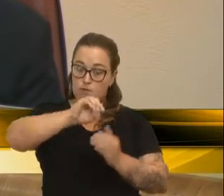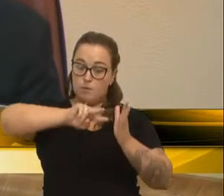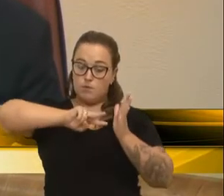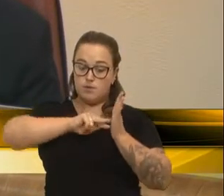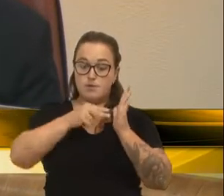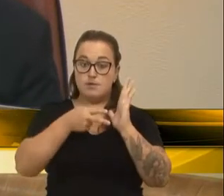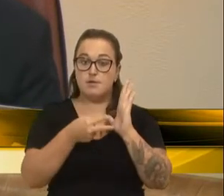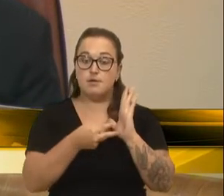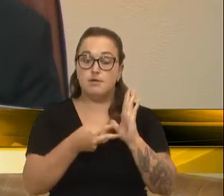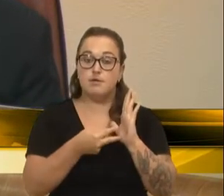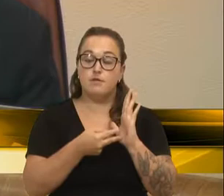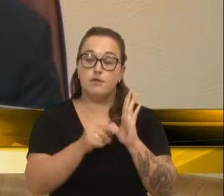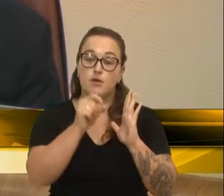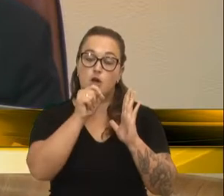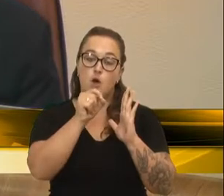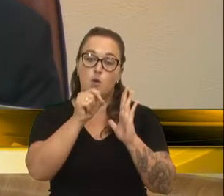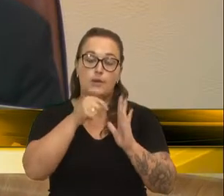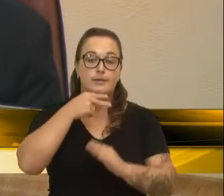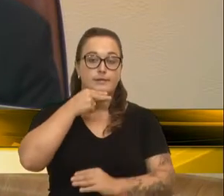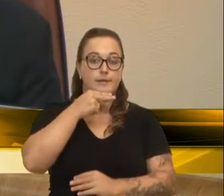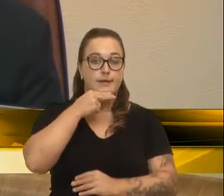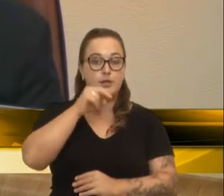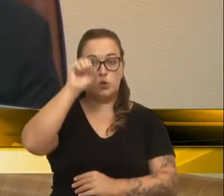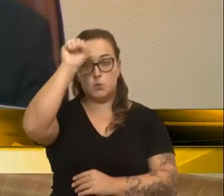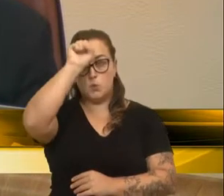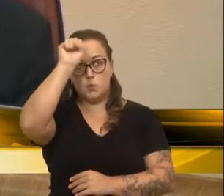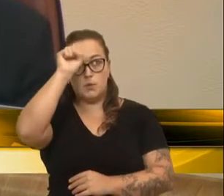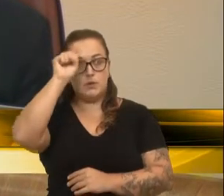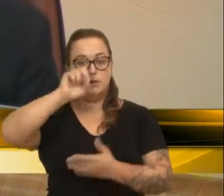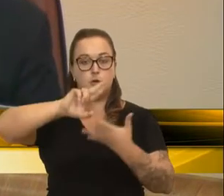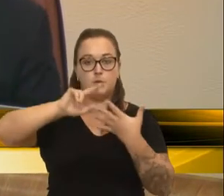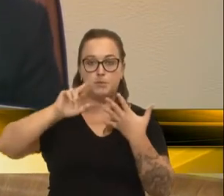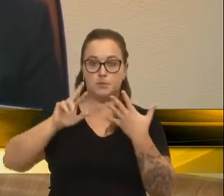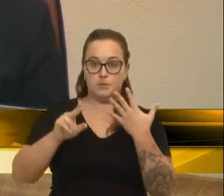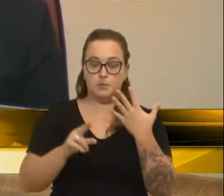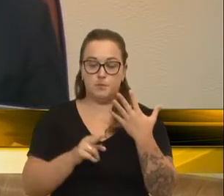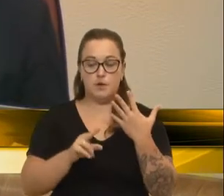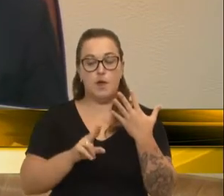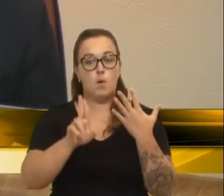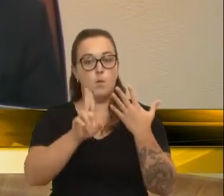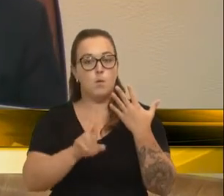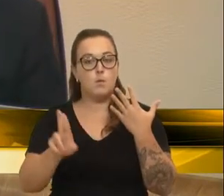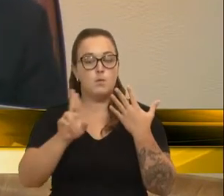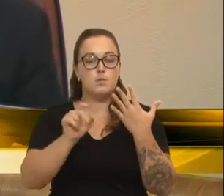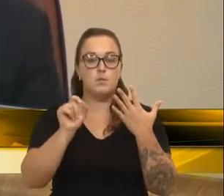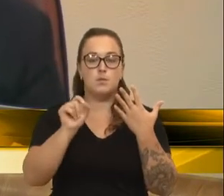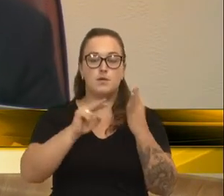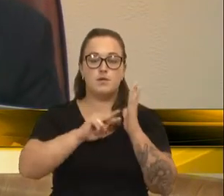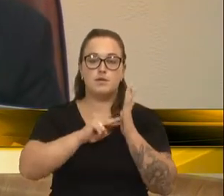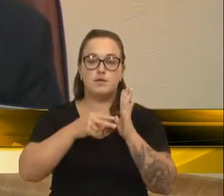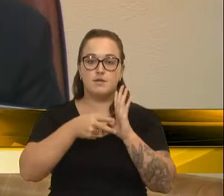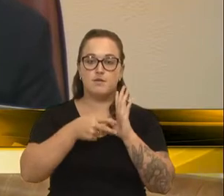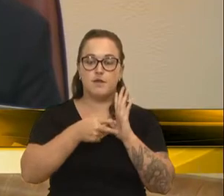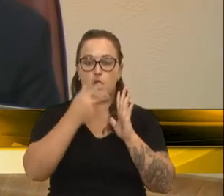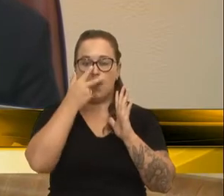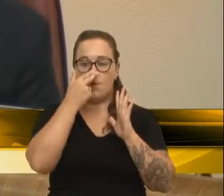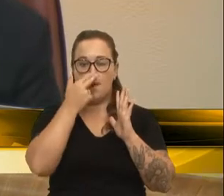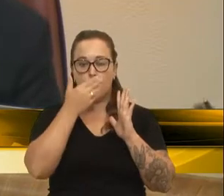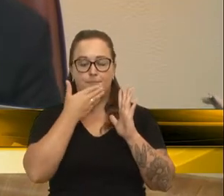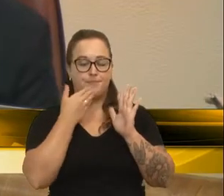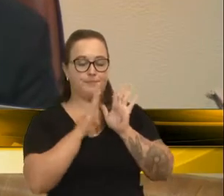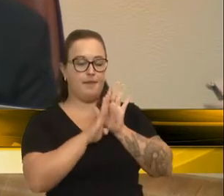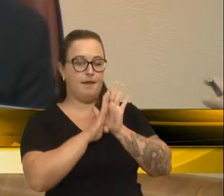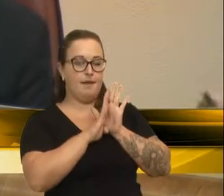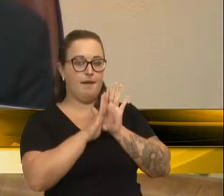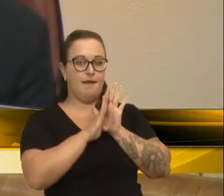parênteses, sobrinho, neto, descendente, fecha parênteses, é a expressão utilizada para designar o favorecimento de